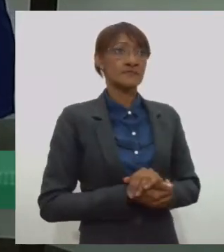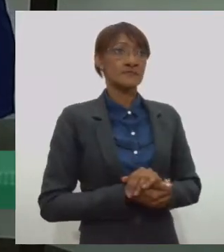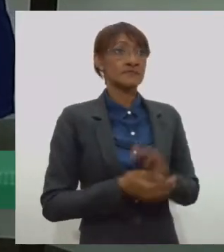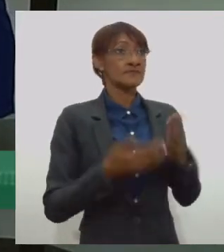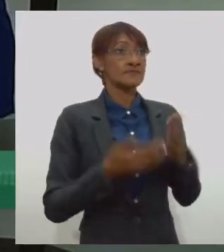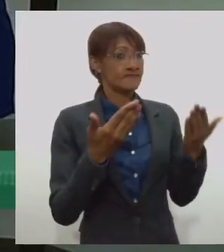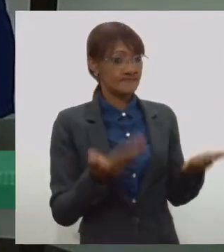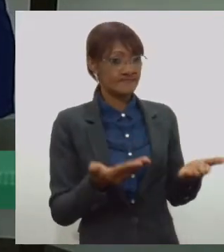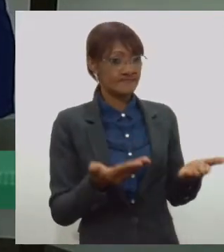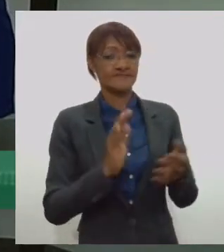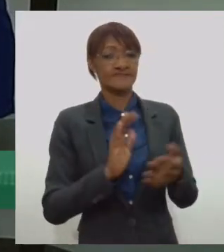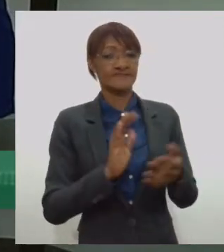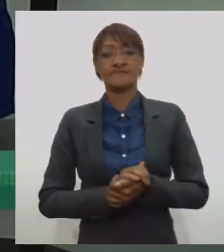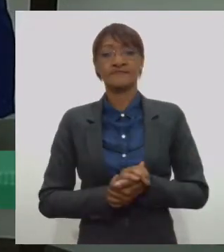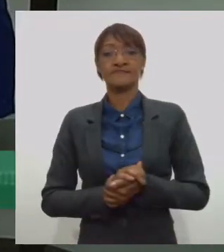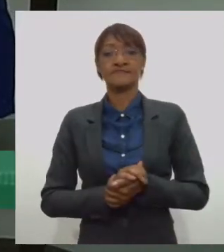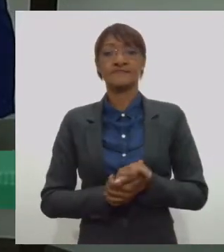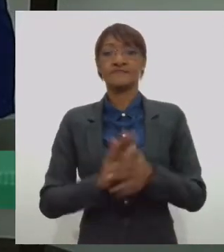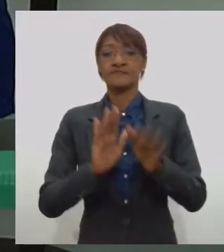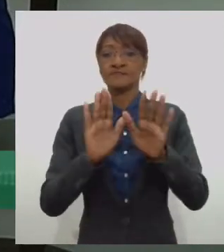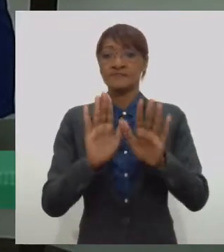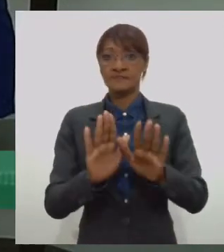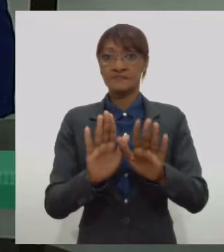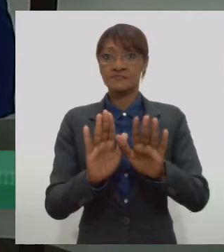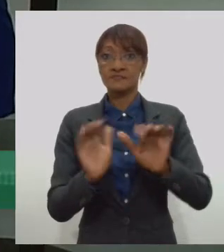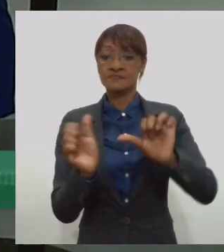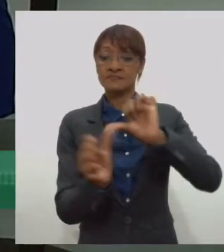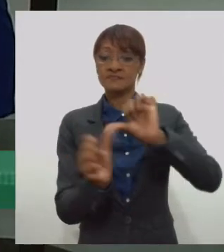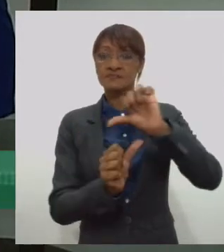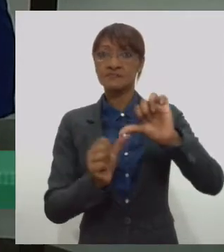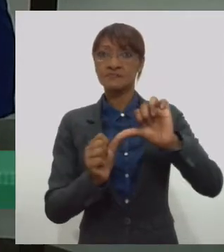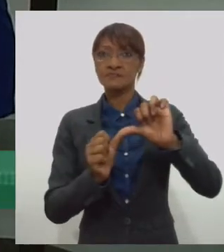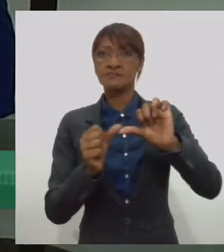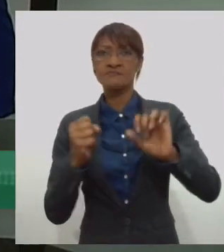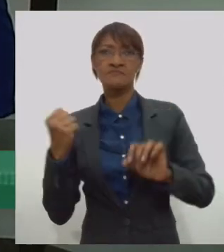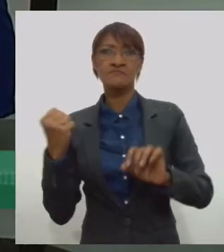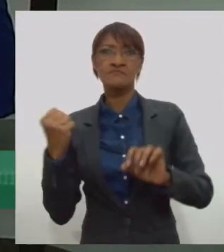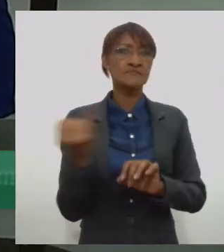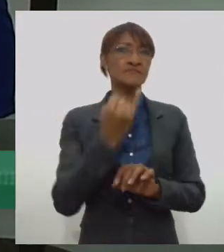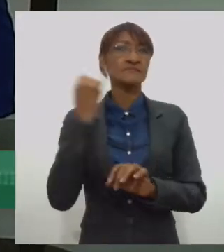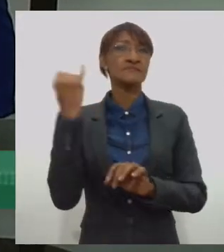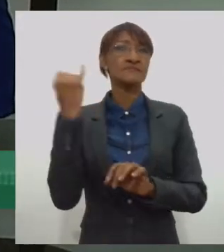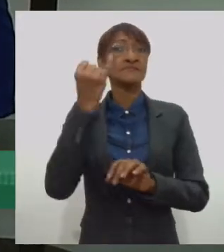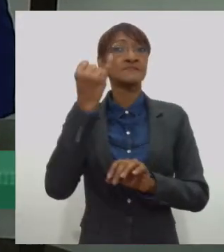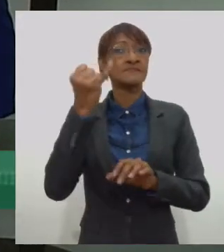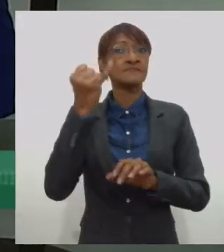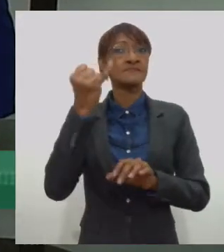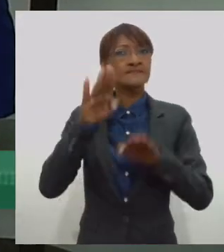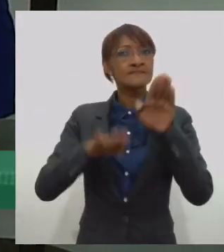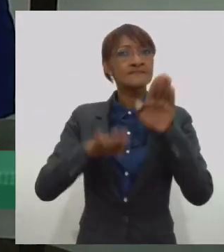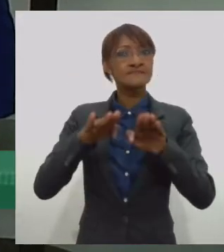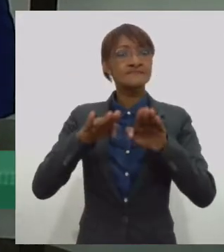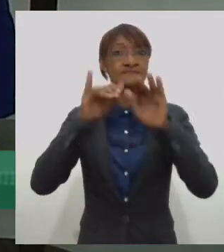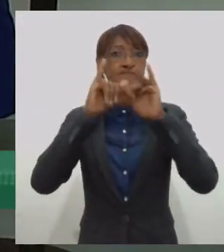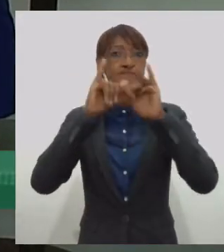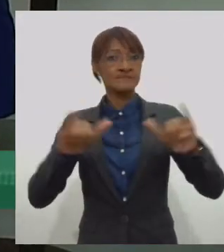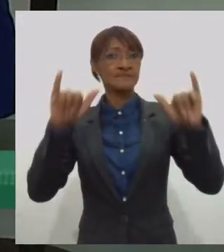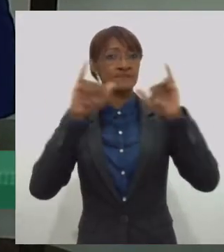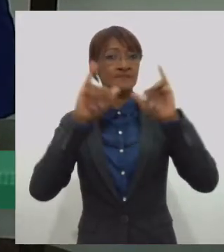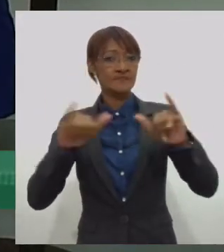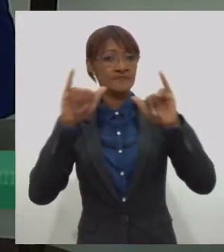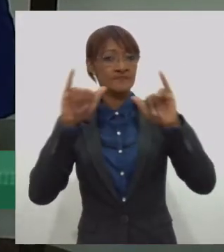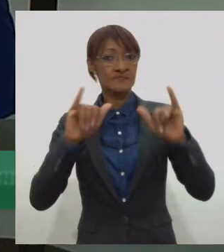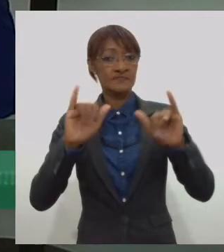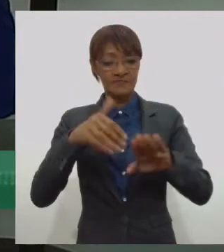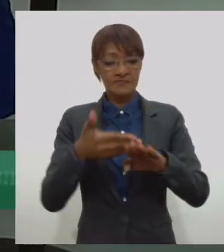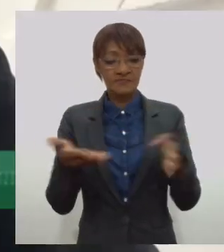Vamos lá, Clécia. Uma modificação muito significativa e talvez a mais divulgada, a mais discutida até agora,